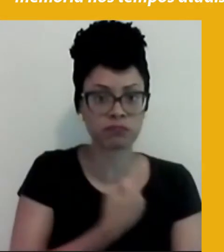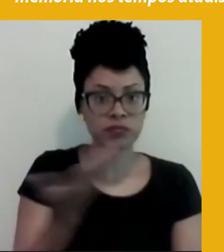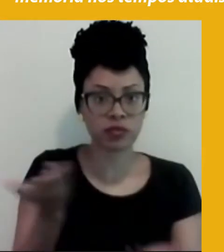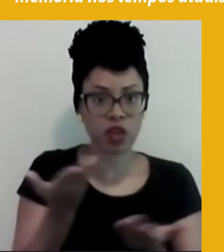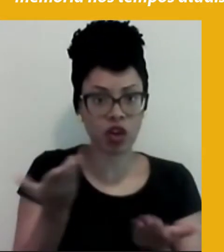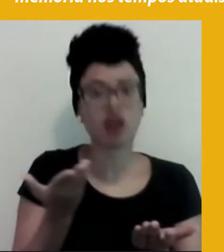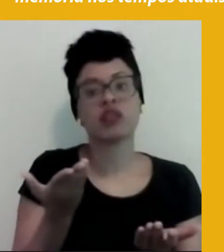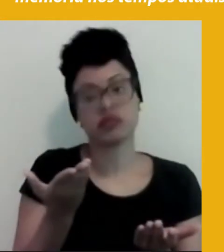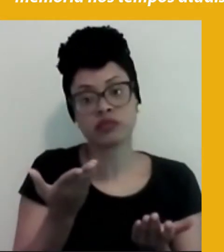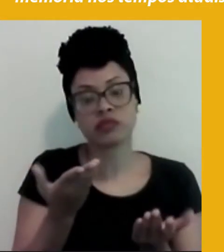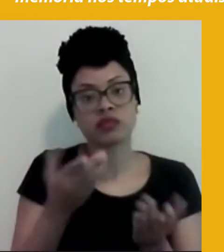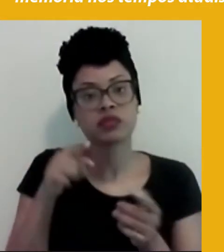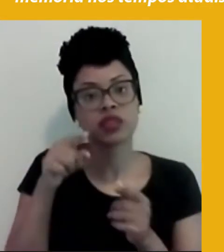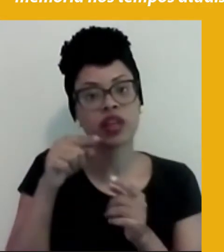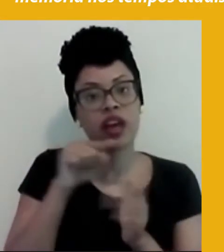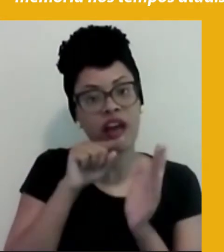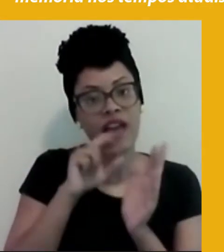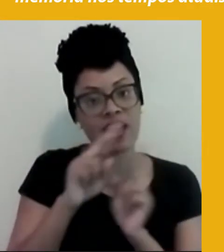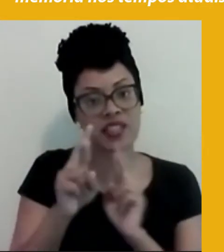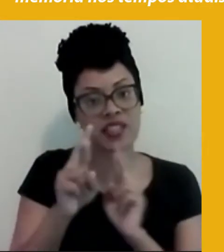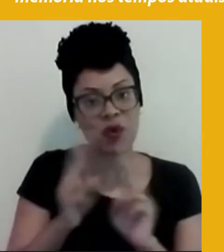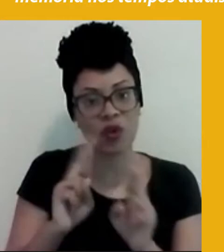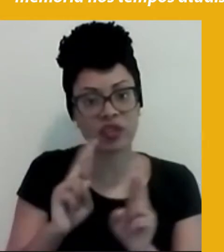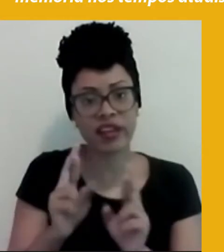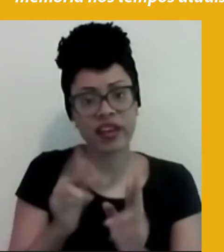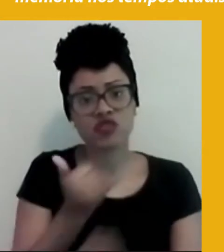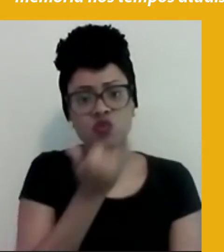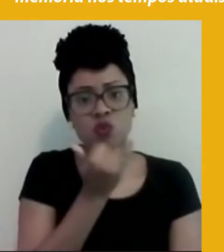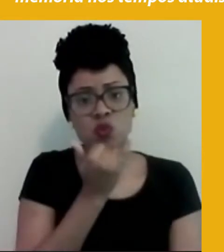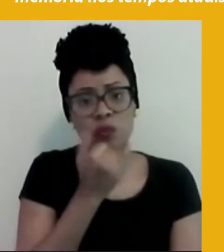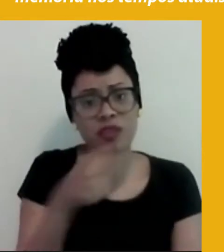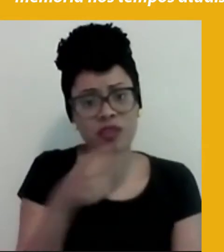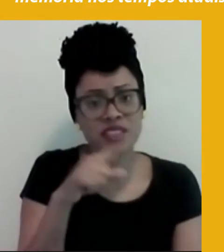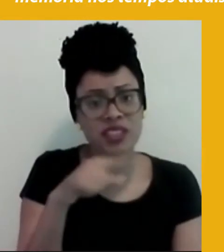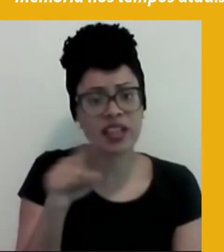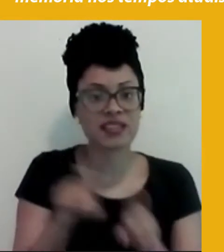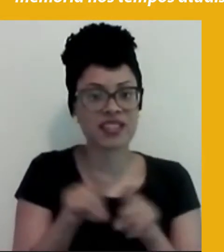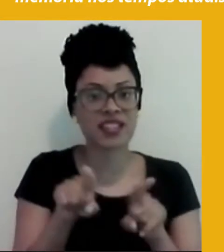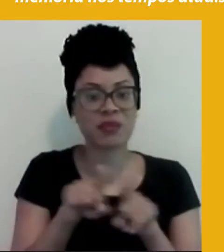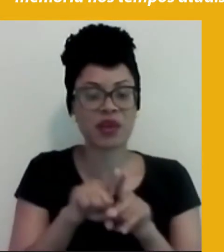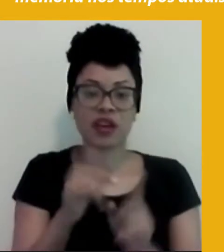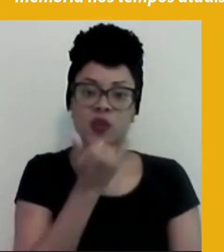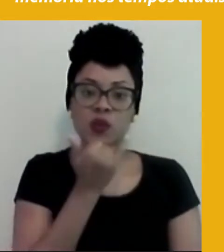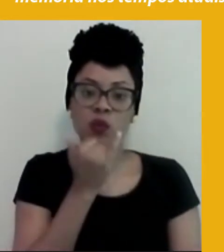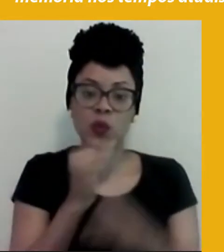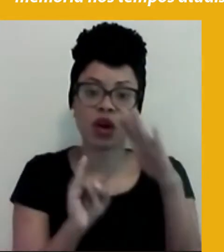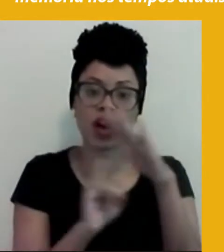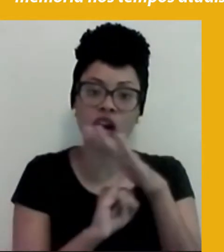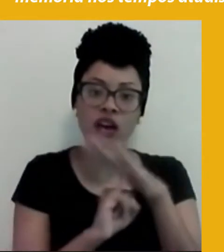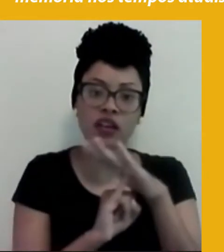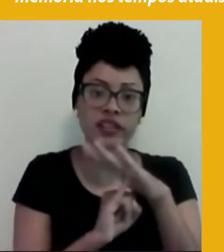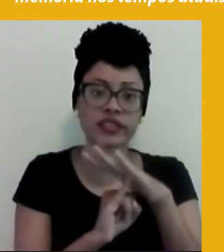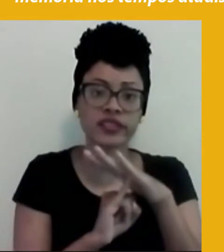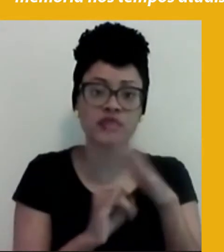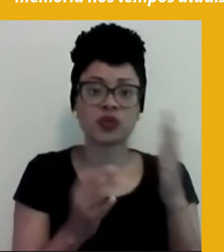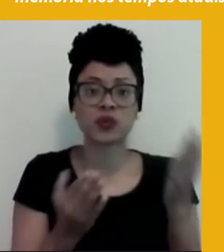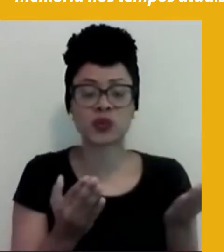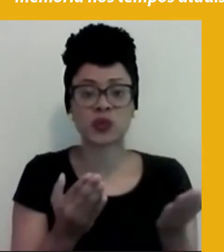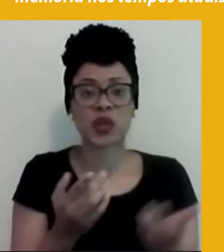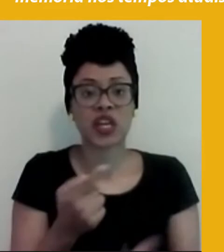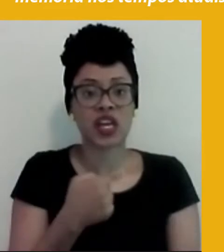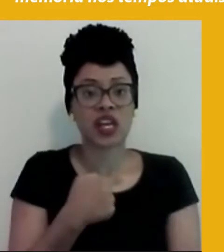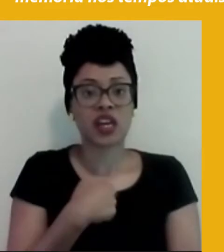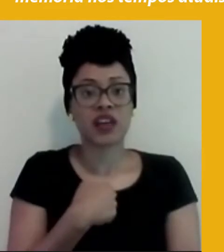desculpas tanto a vocês, como ao pessoal da Vale, como ao próprio público. Né? Foi realmente, assim